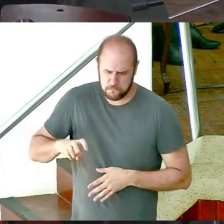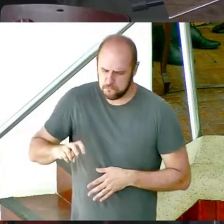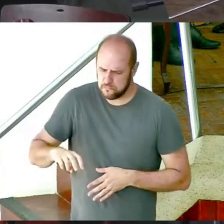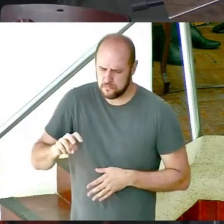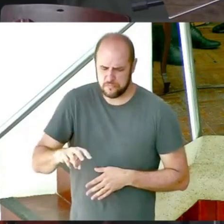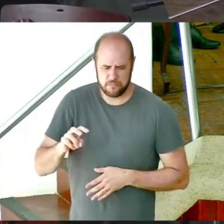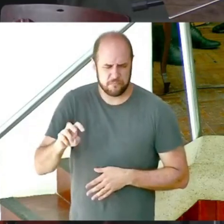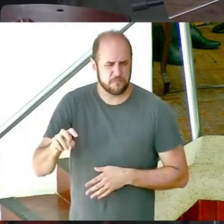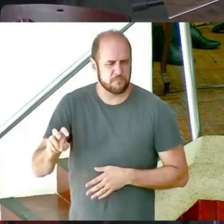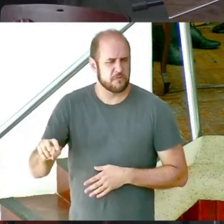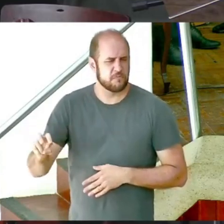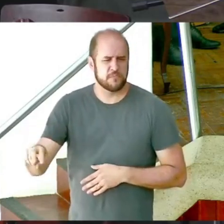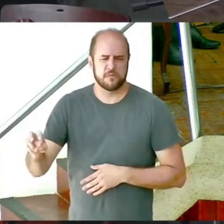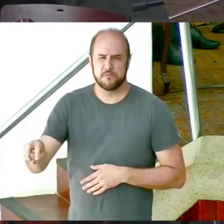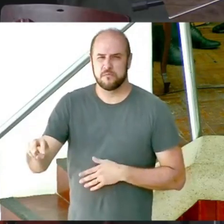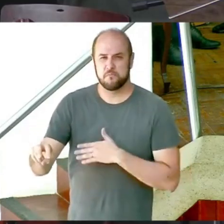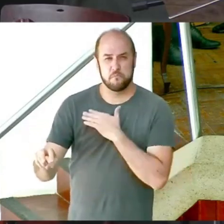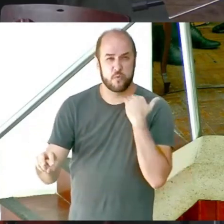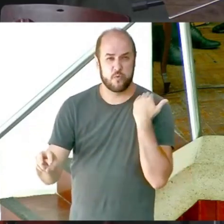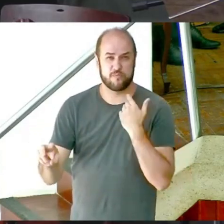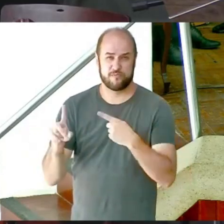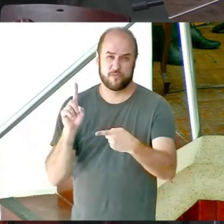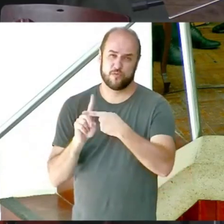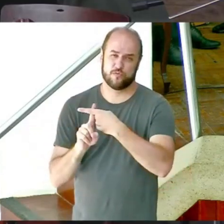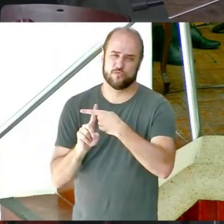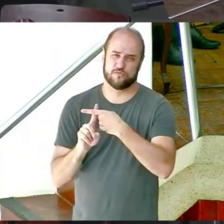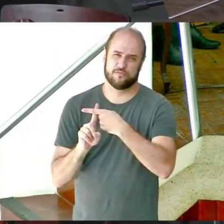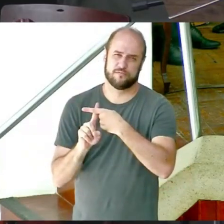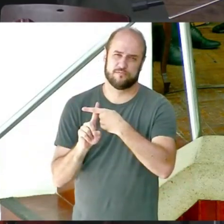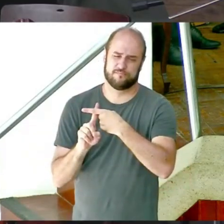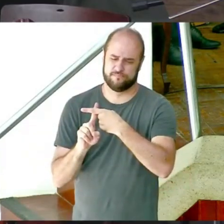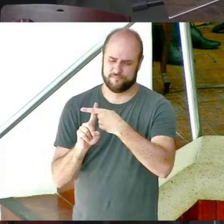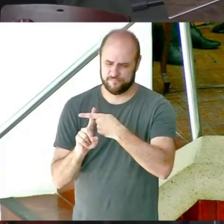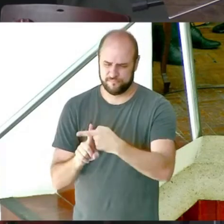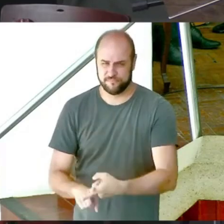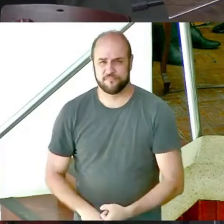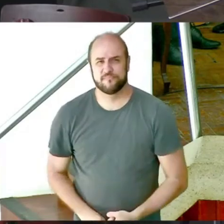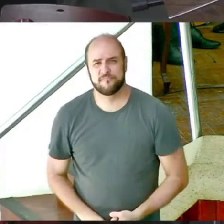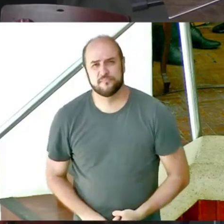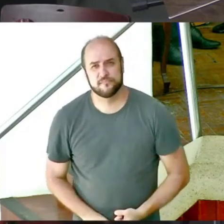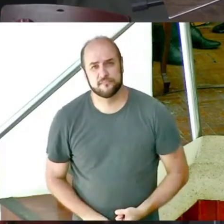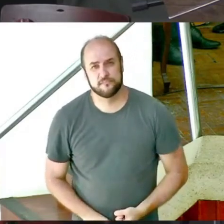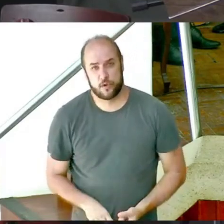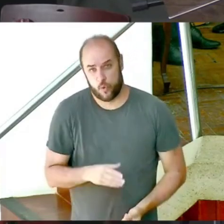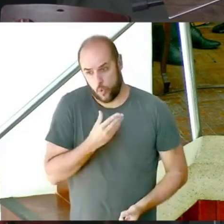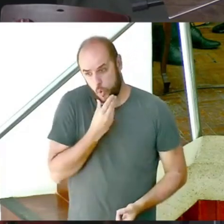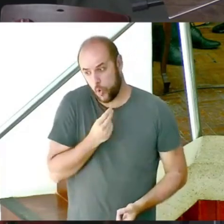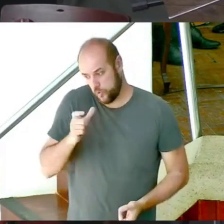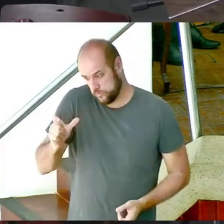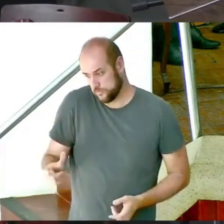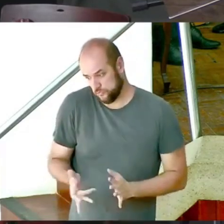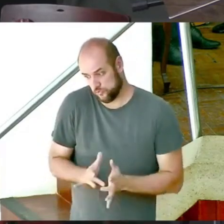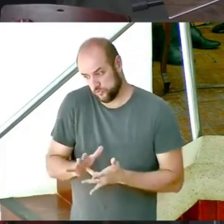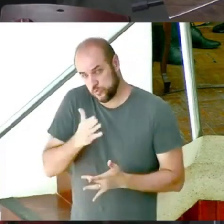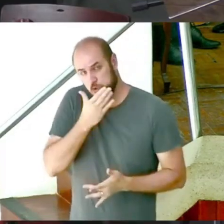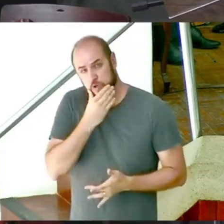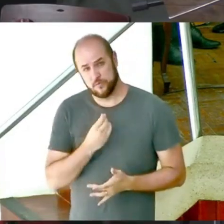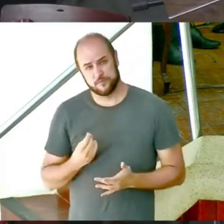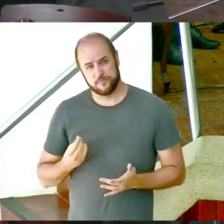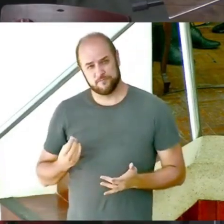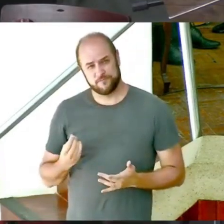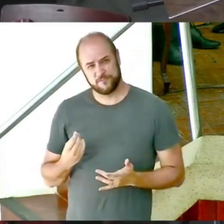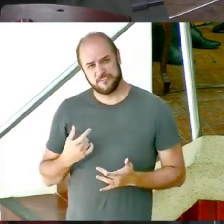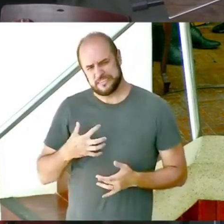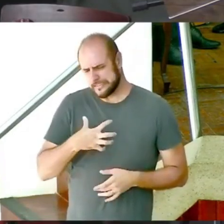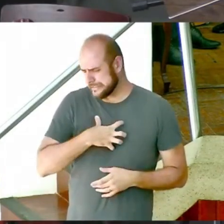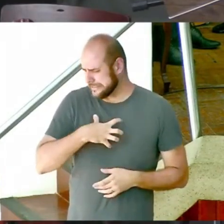sua morte e morte de cruz. E ele, como um homem, diante de tal pressão, que